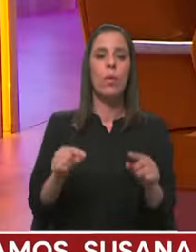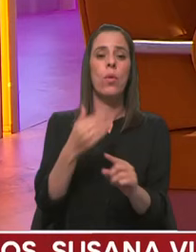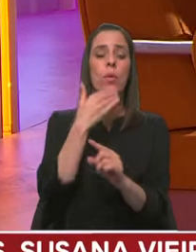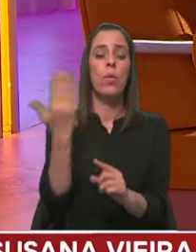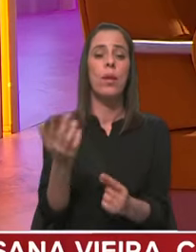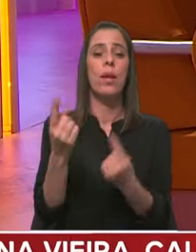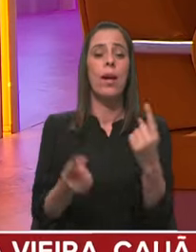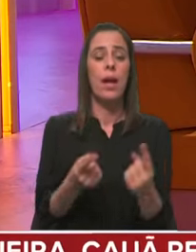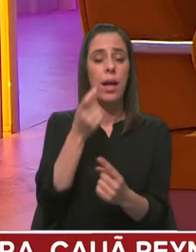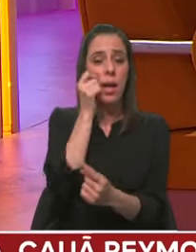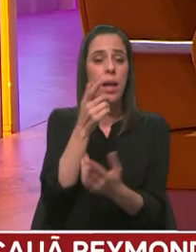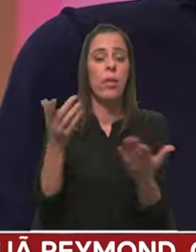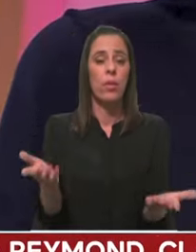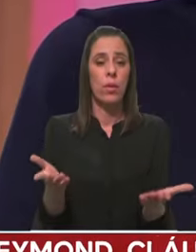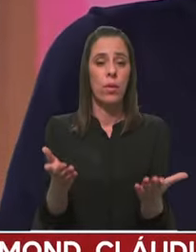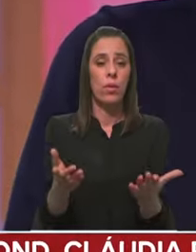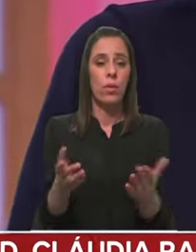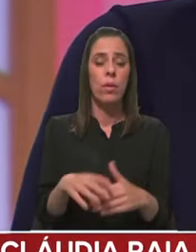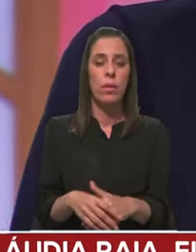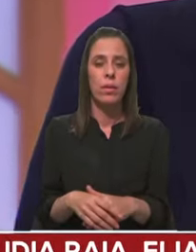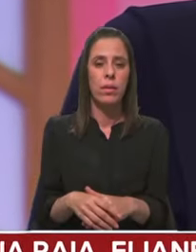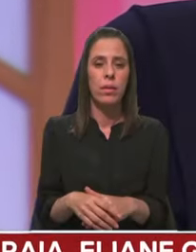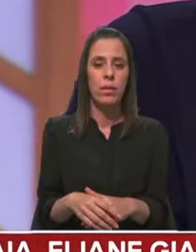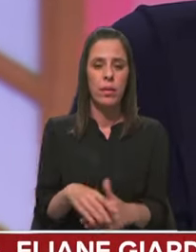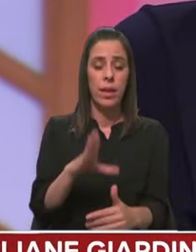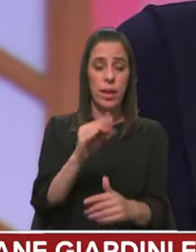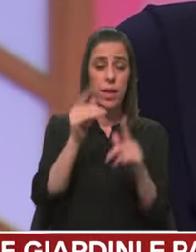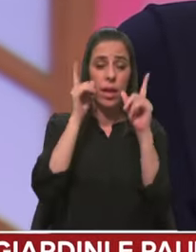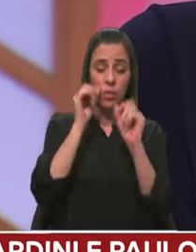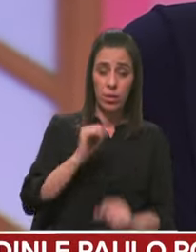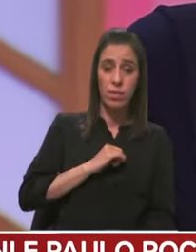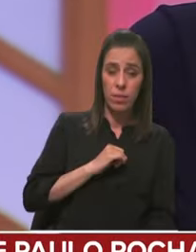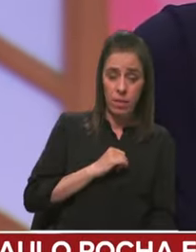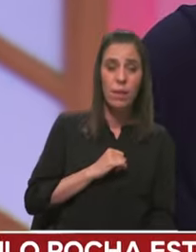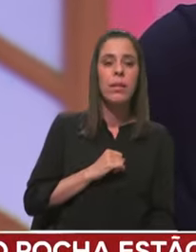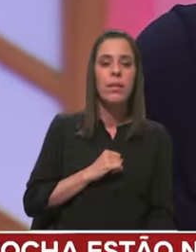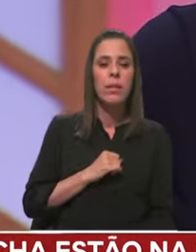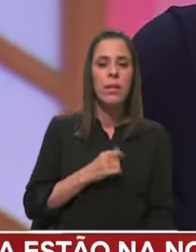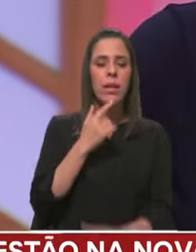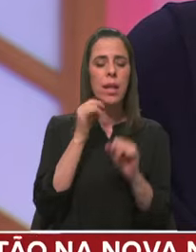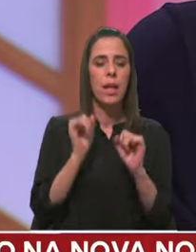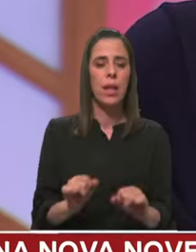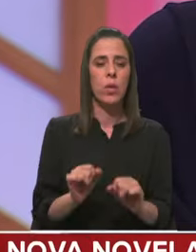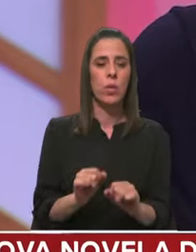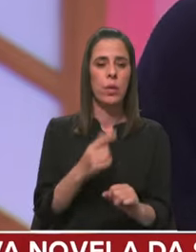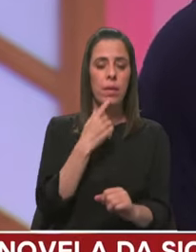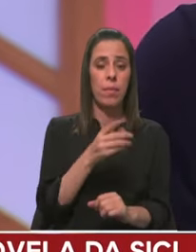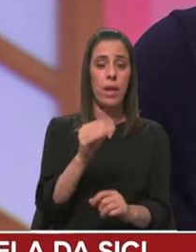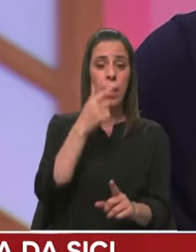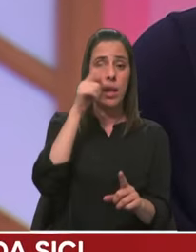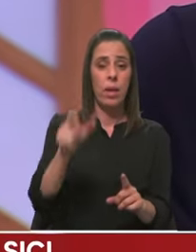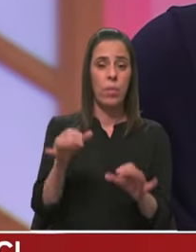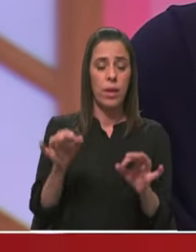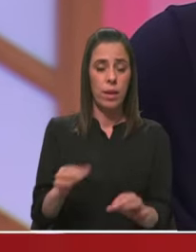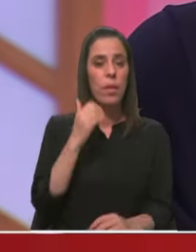manhã houve alguém que acordou conseguiu em 10 fotografias minhas insultar me nas 10 esta pessoa tem que estar